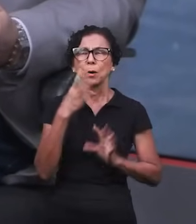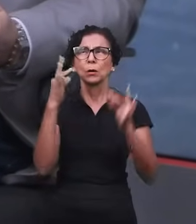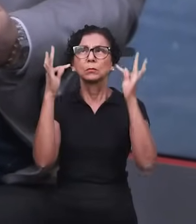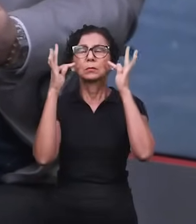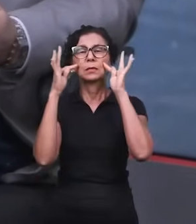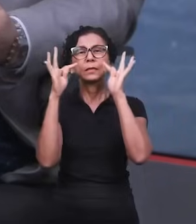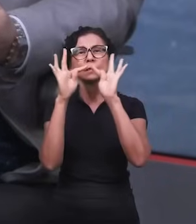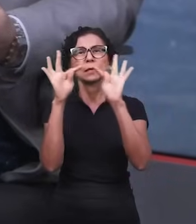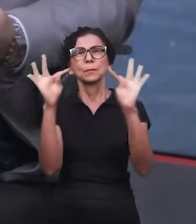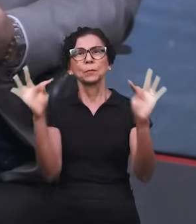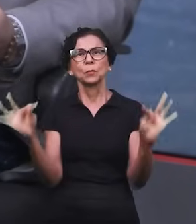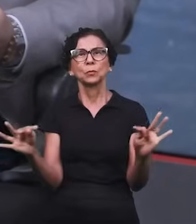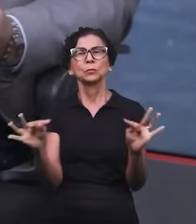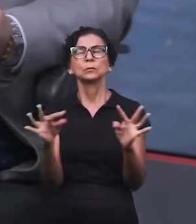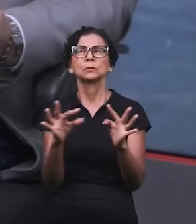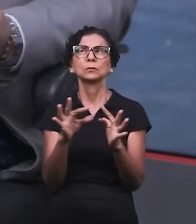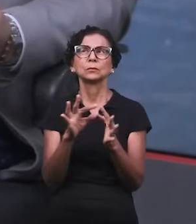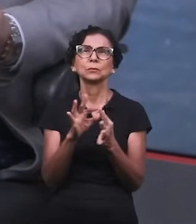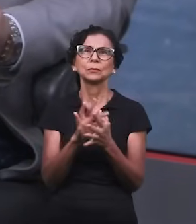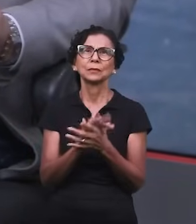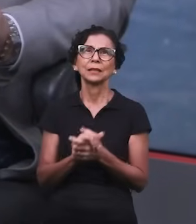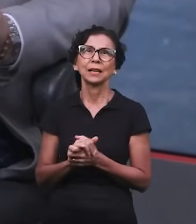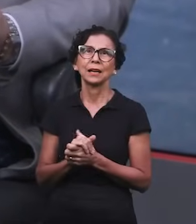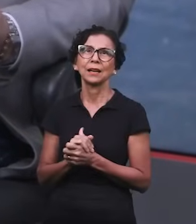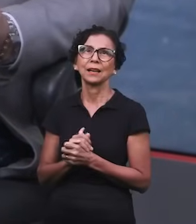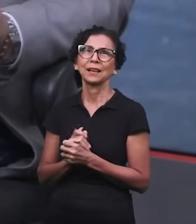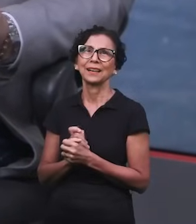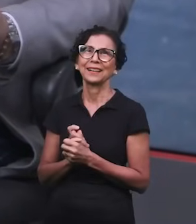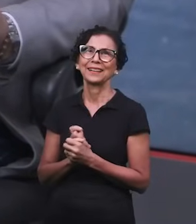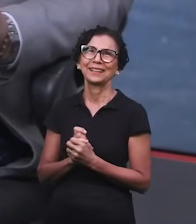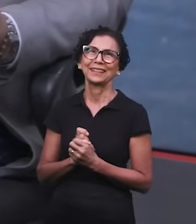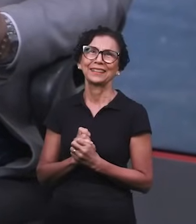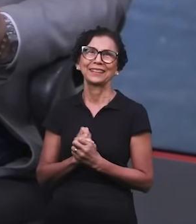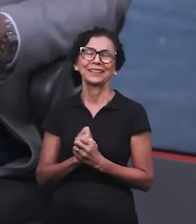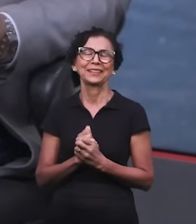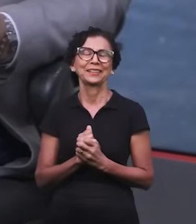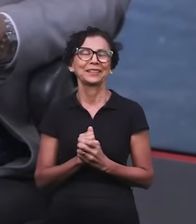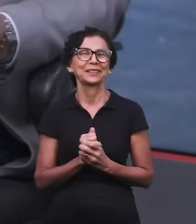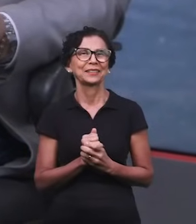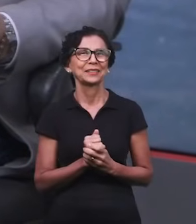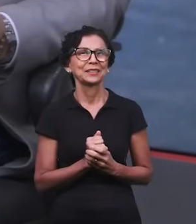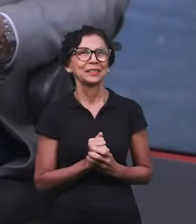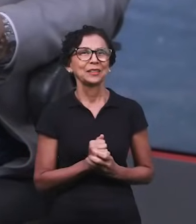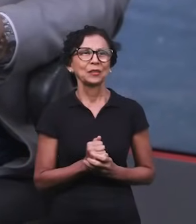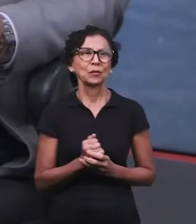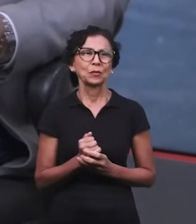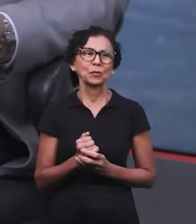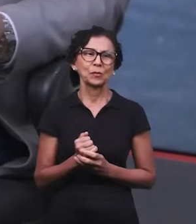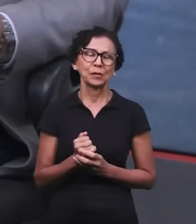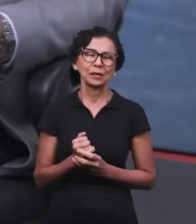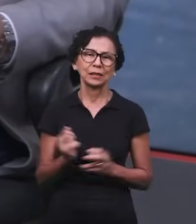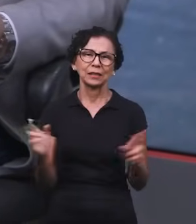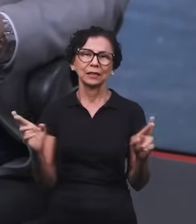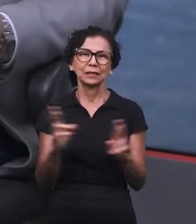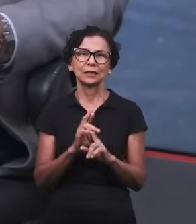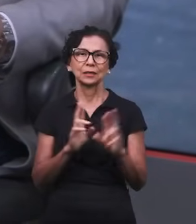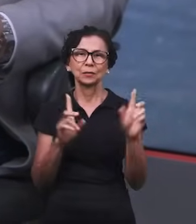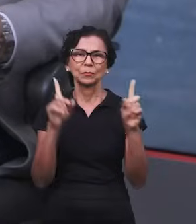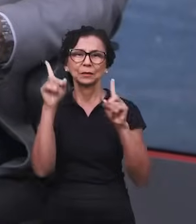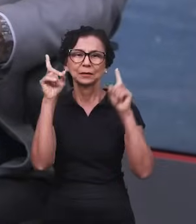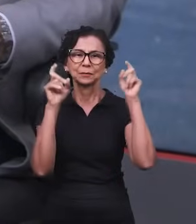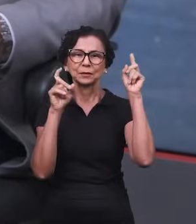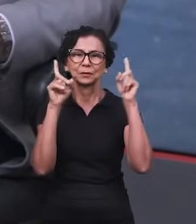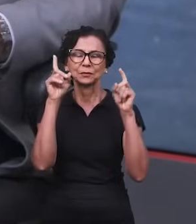testemunho, numa expressão facial assim adequada, tamanho de vestes.